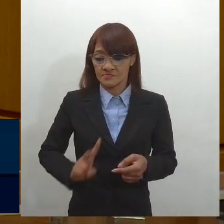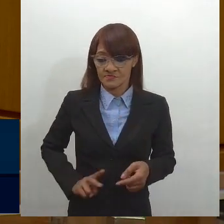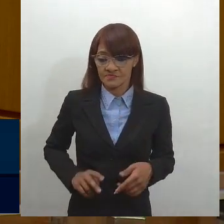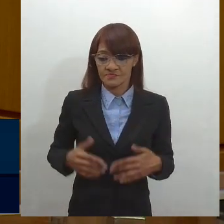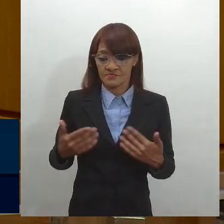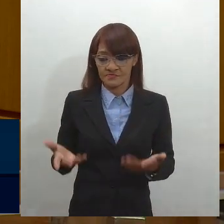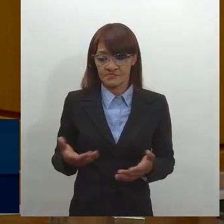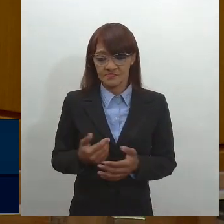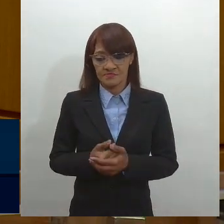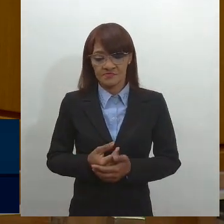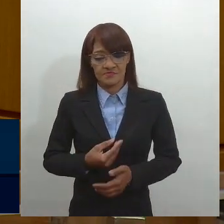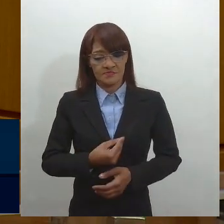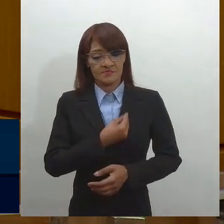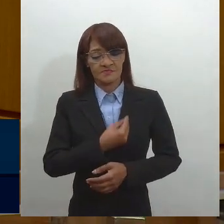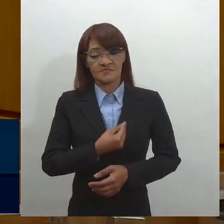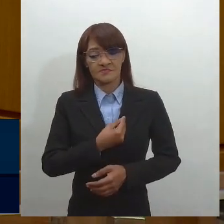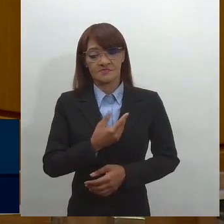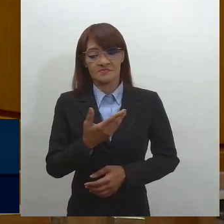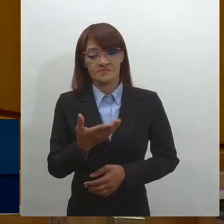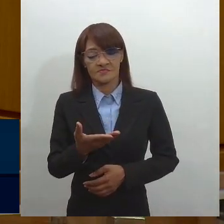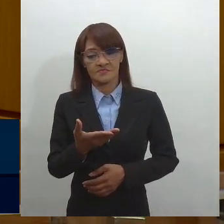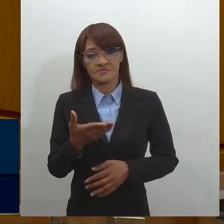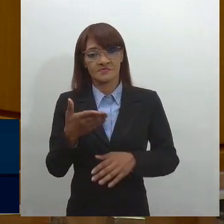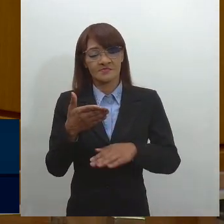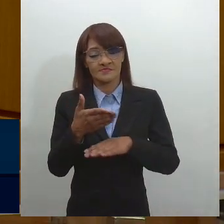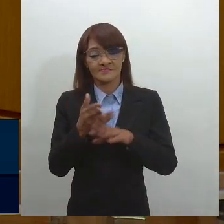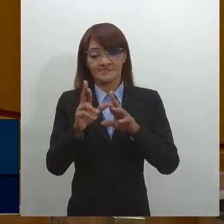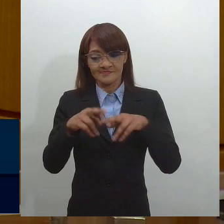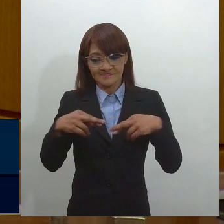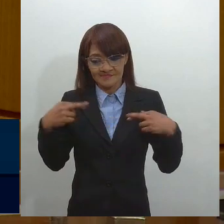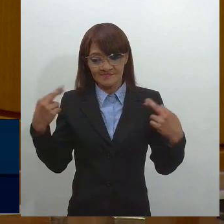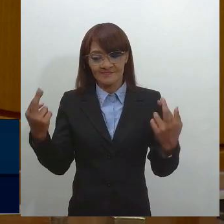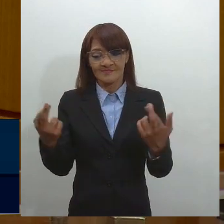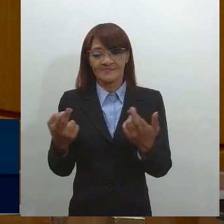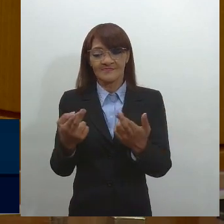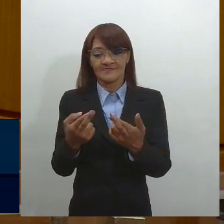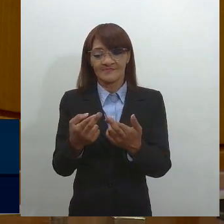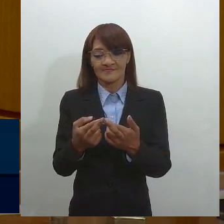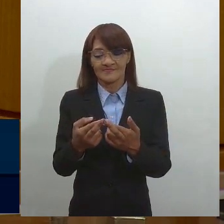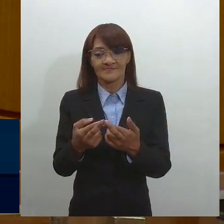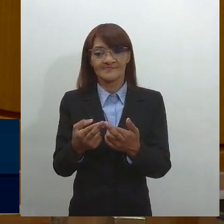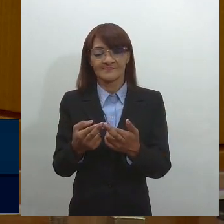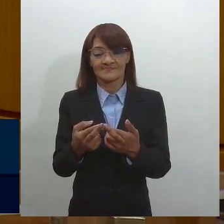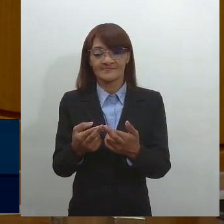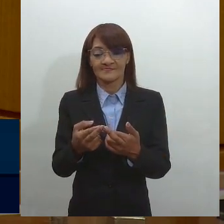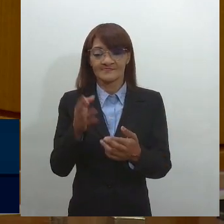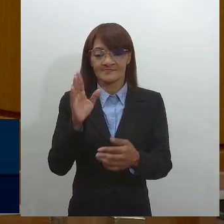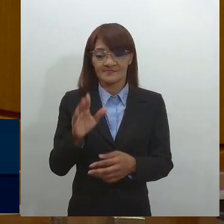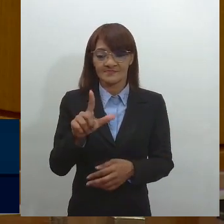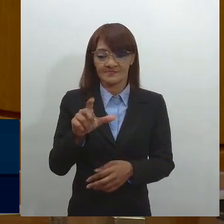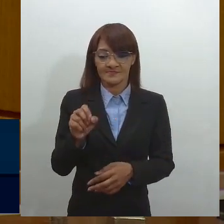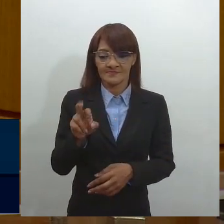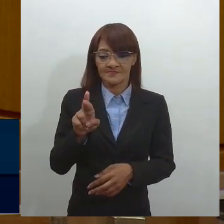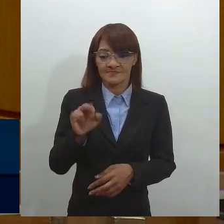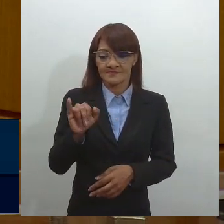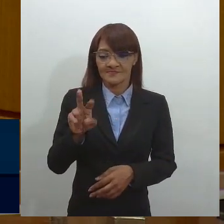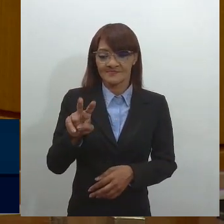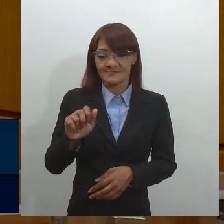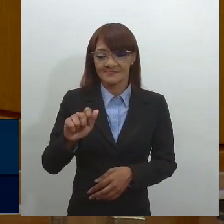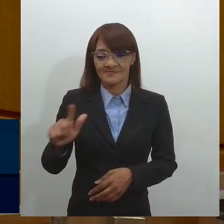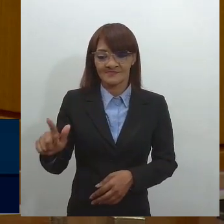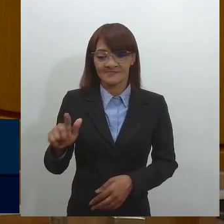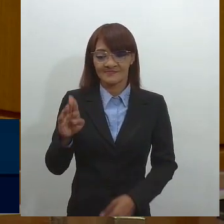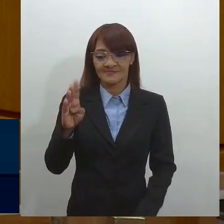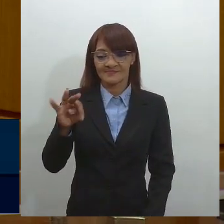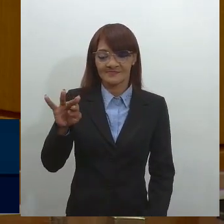uma reunião com o governo do estado, que era Lorival Batista, lá em Porto da Folha.